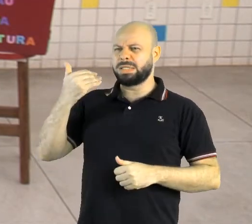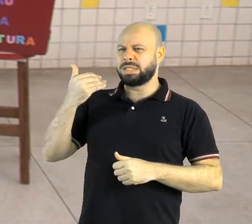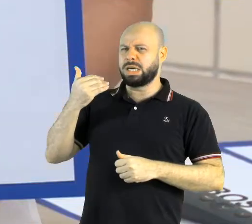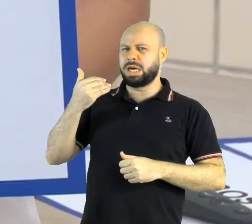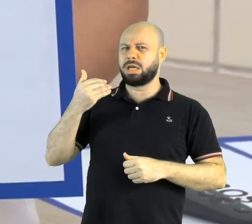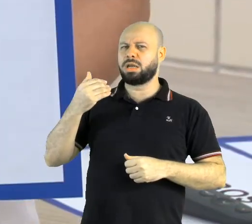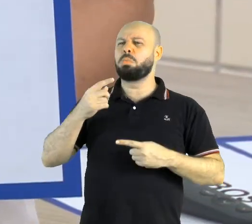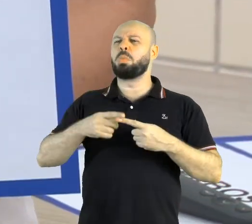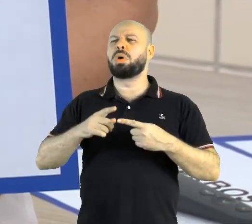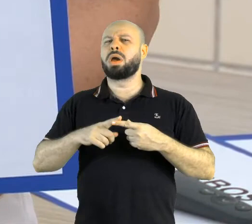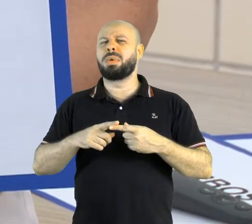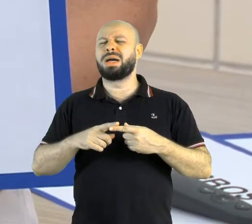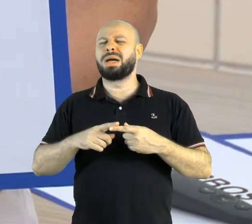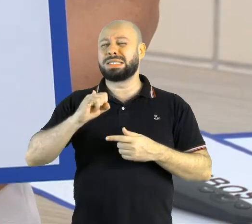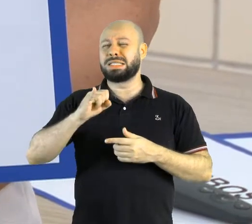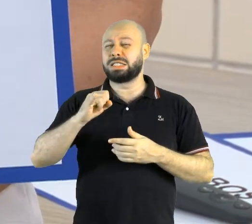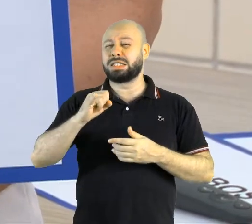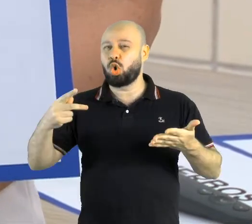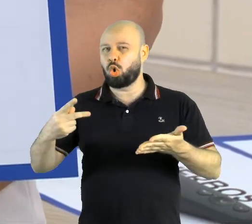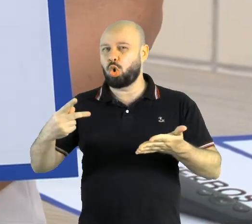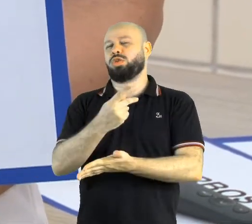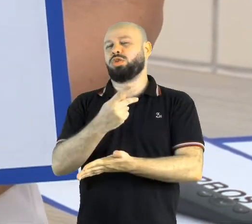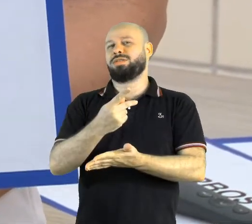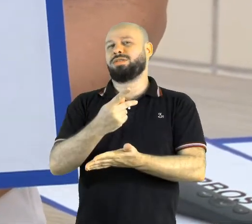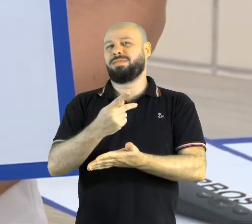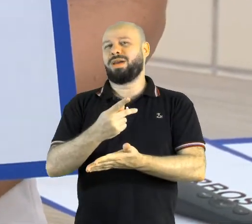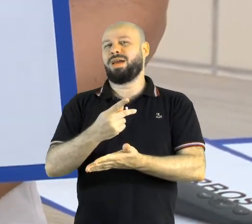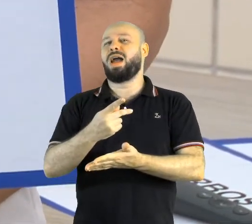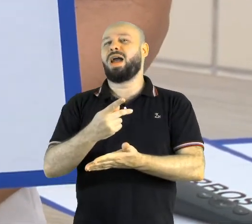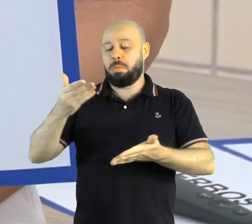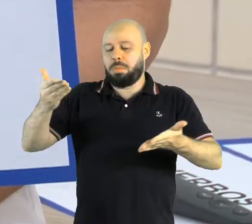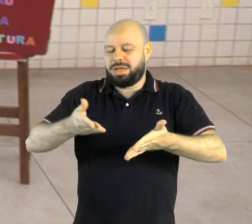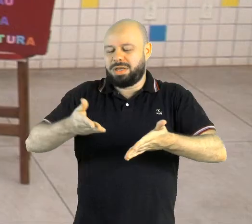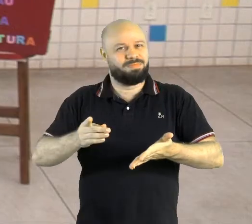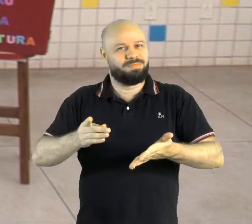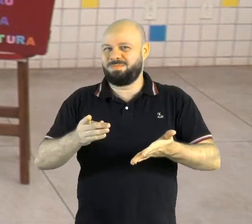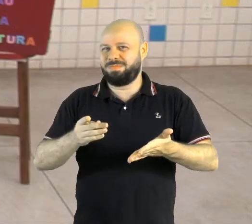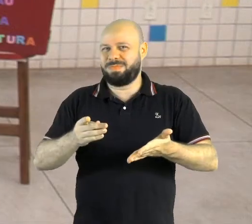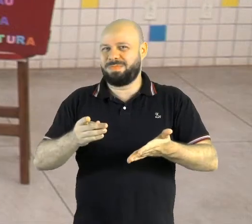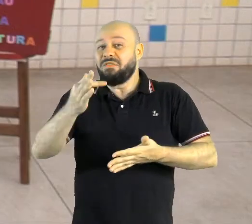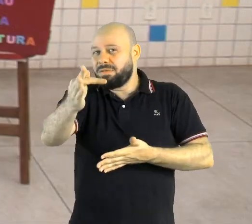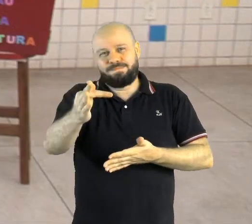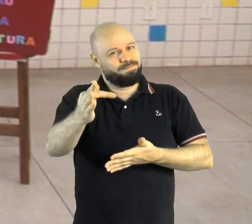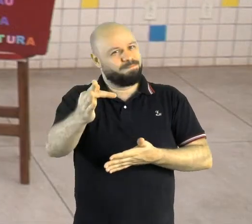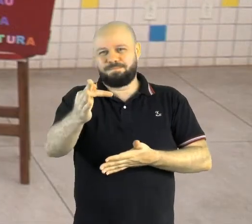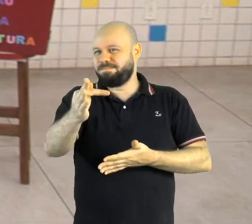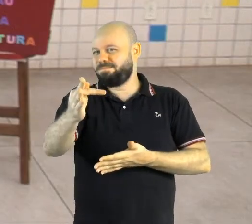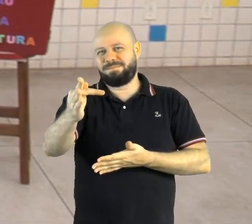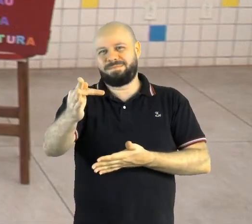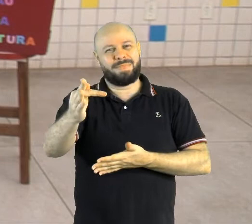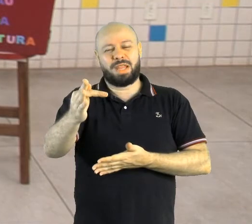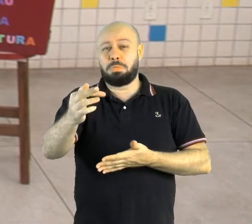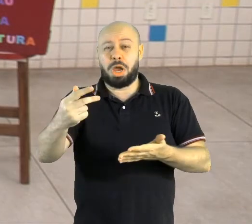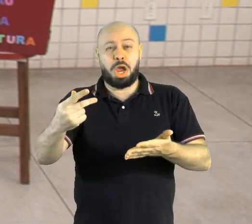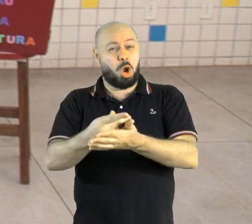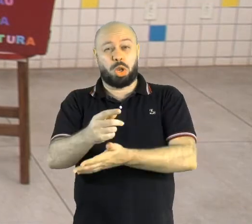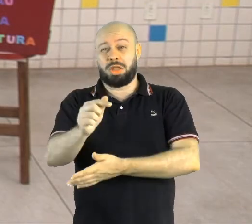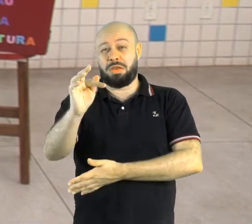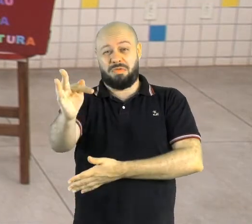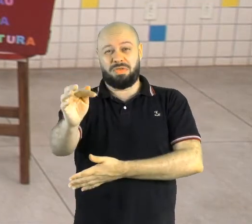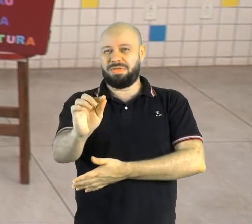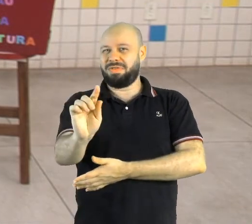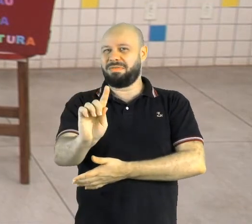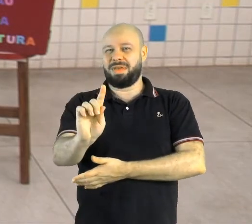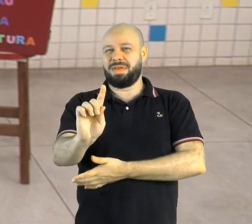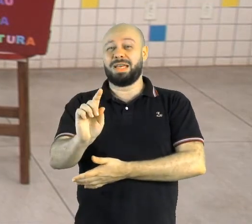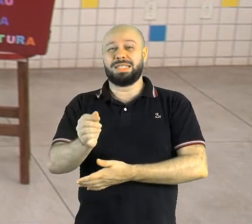uma história, um fato que aconteceu com você, então não é no presente, não é no futuro, porque se não aconteceu ainda, vai estar sempre